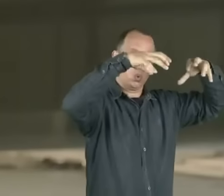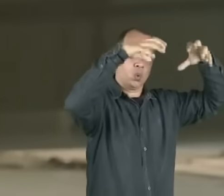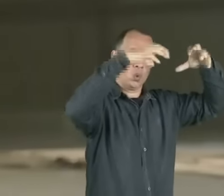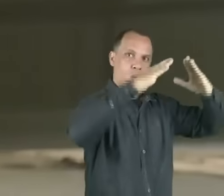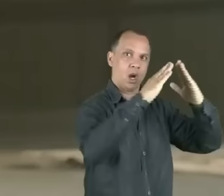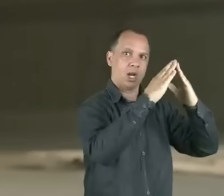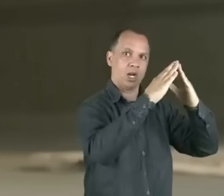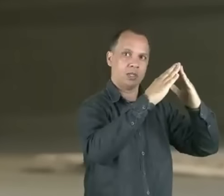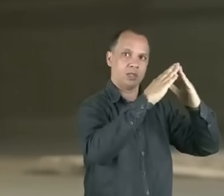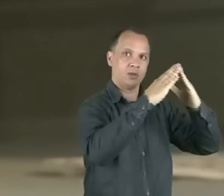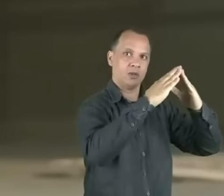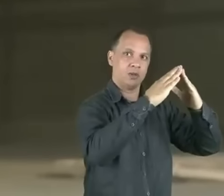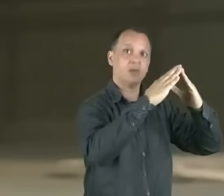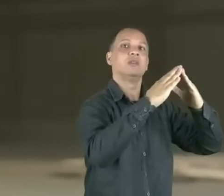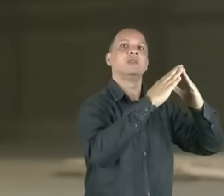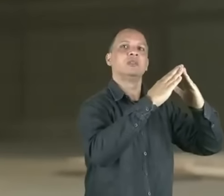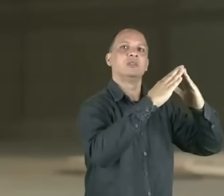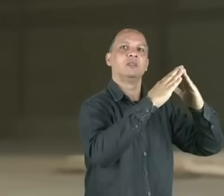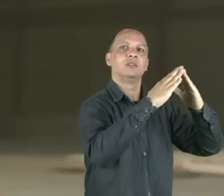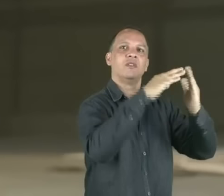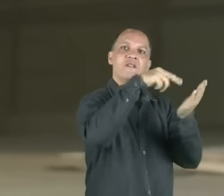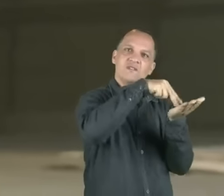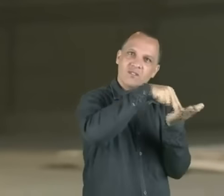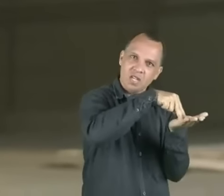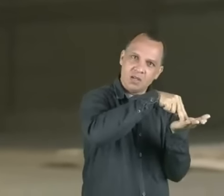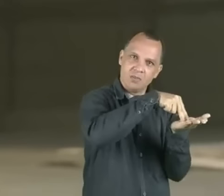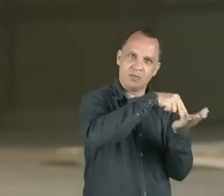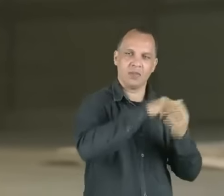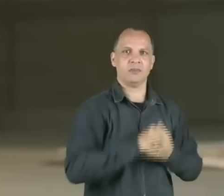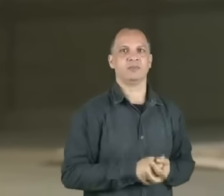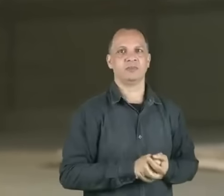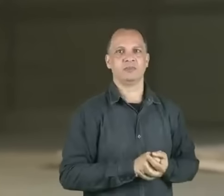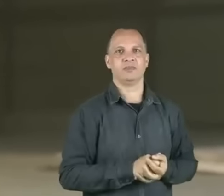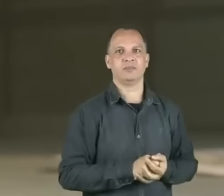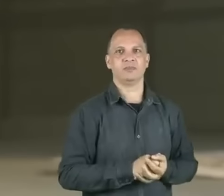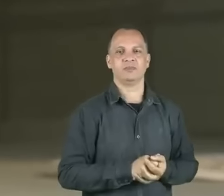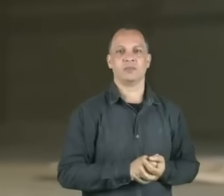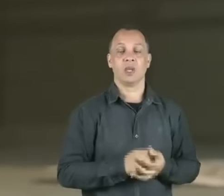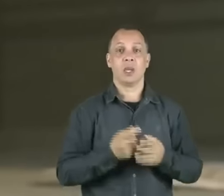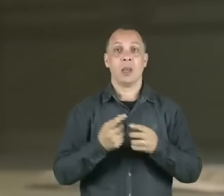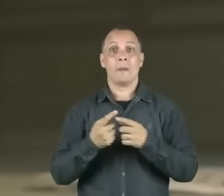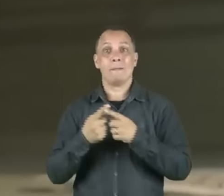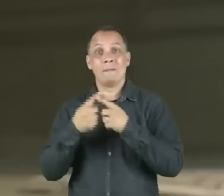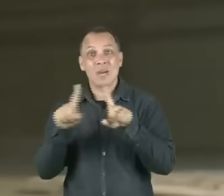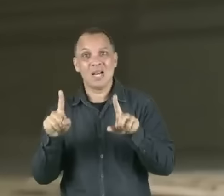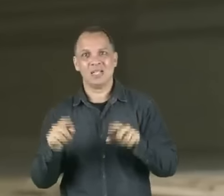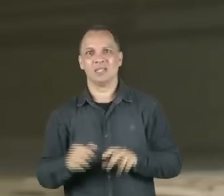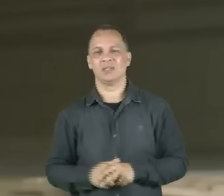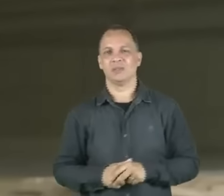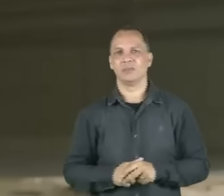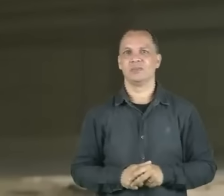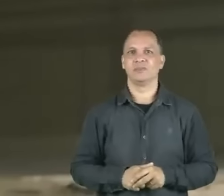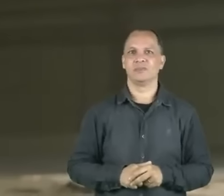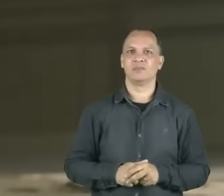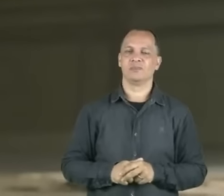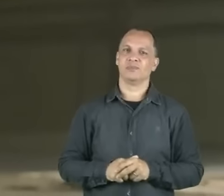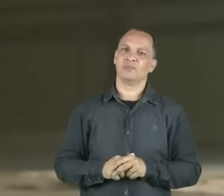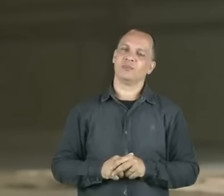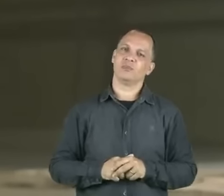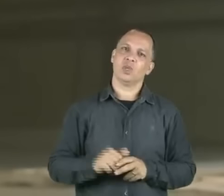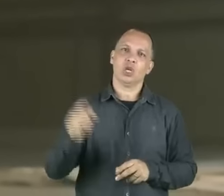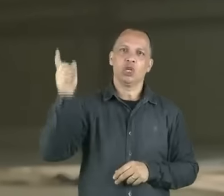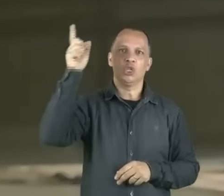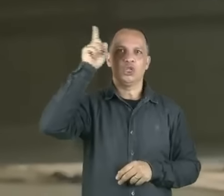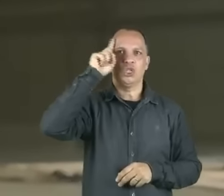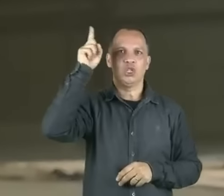da são enchente alagamento gente convive com isso acontece na casa de todo mundo mas tem um dia mal não